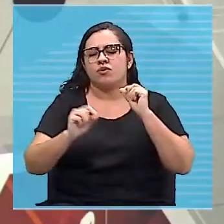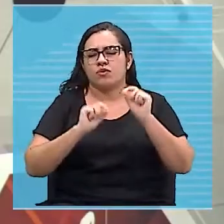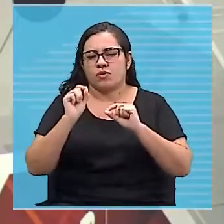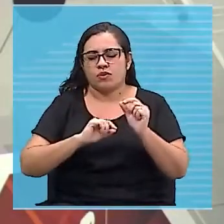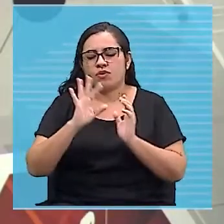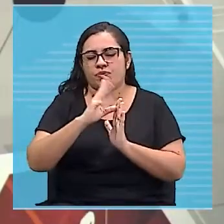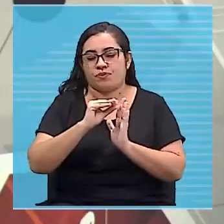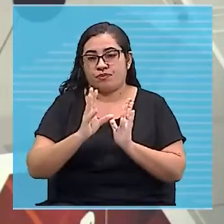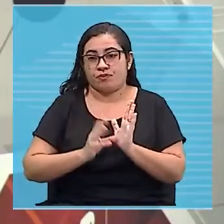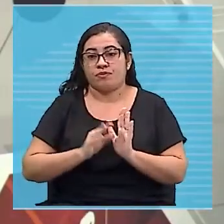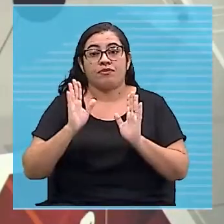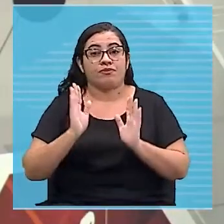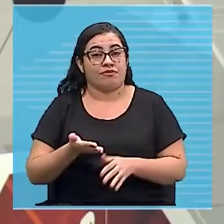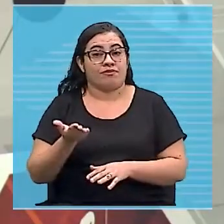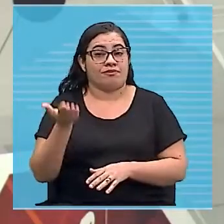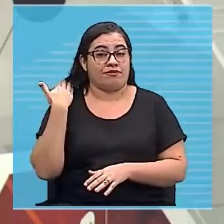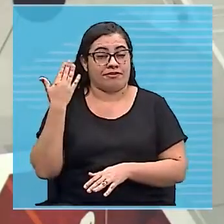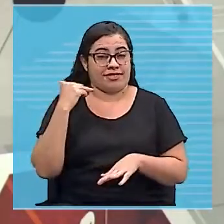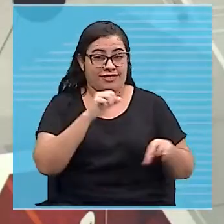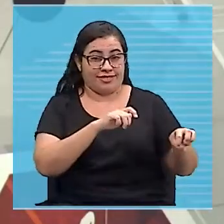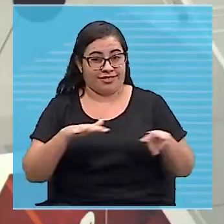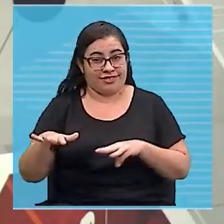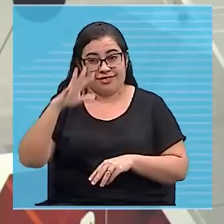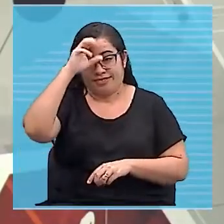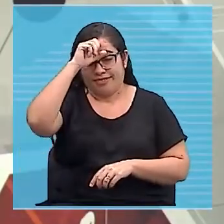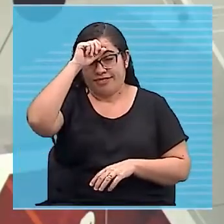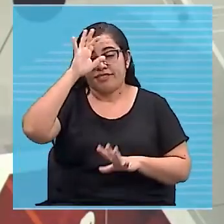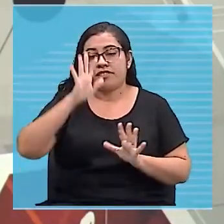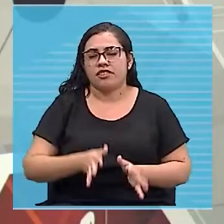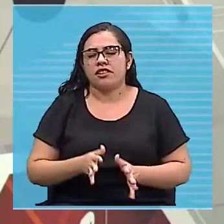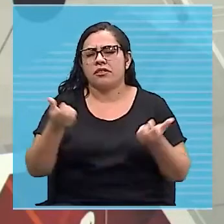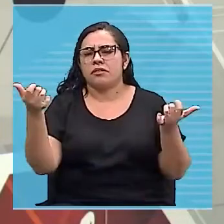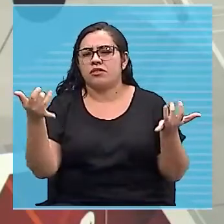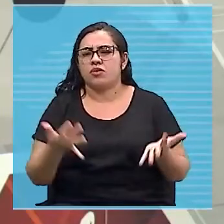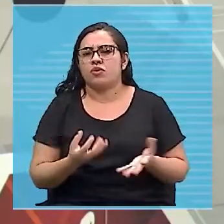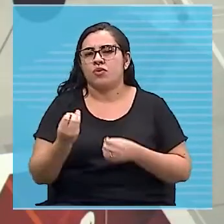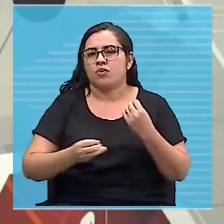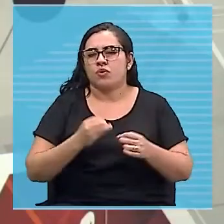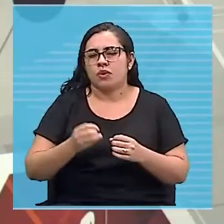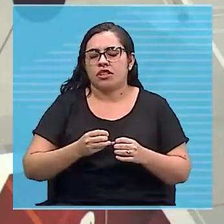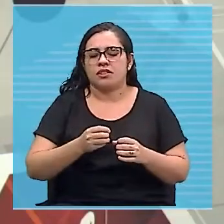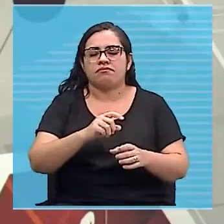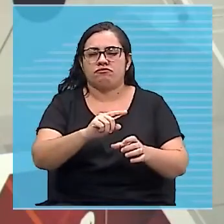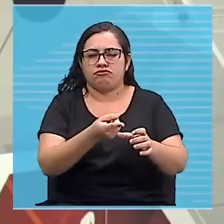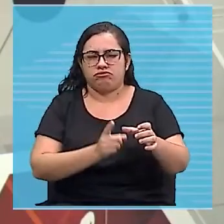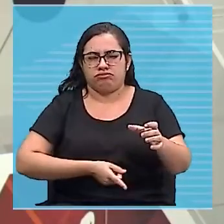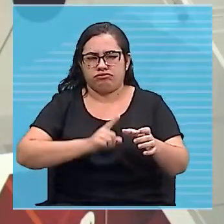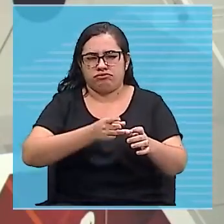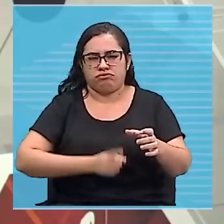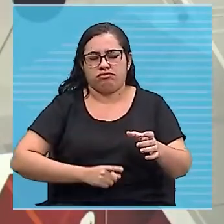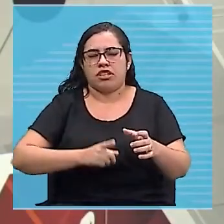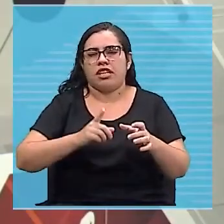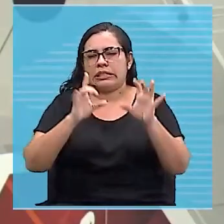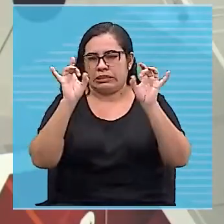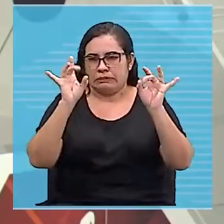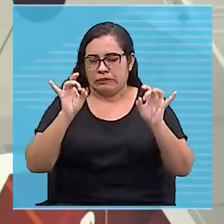conteúdos trabalhados na última semana, quando a gente estava falando ainda sobre os circuitos especiais, não é isso? A